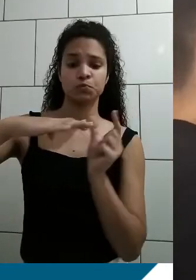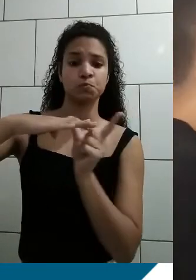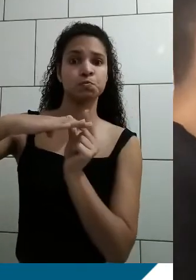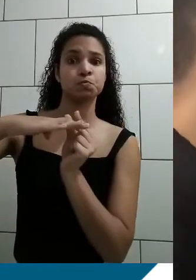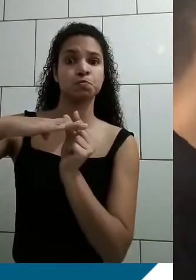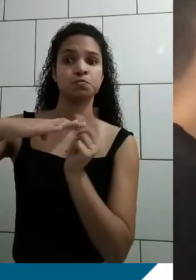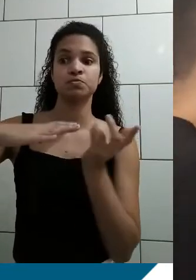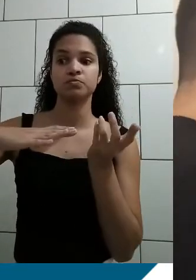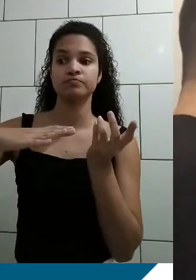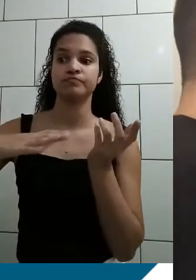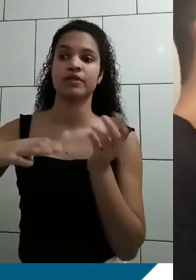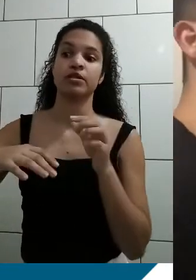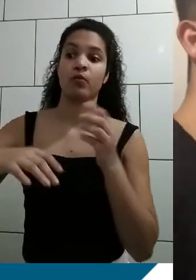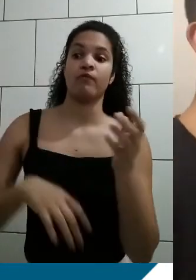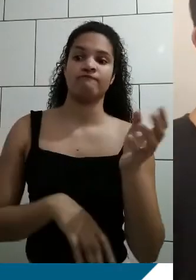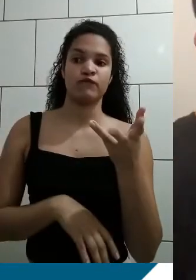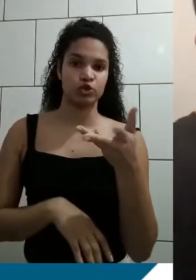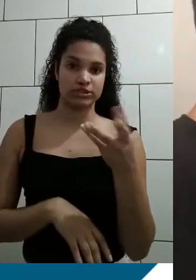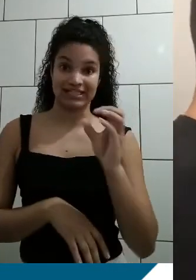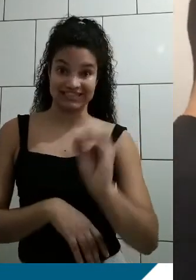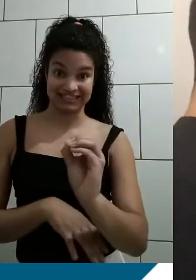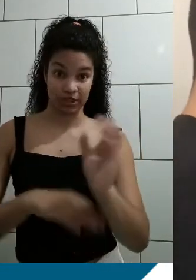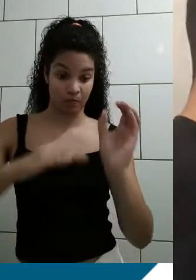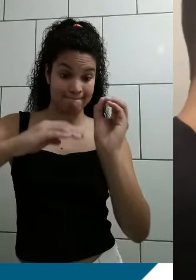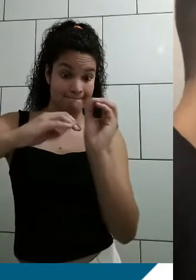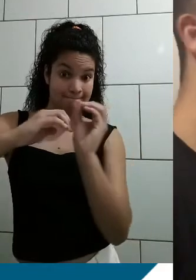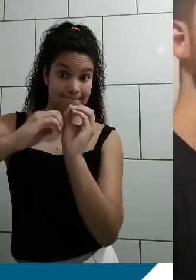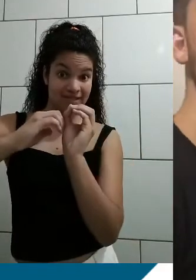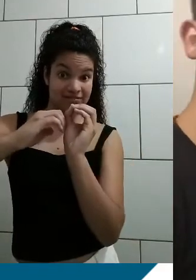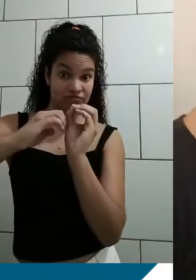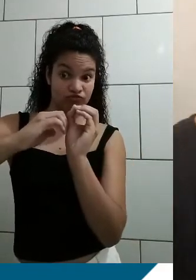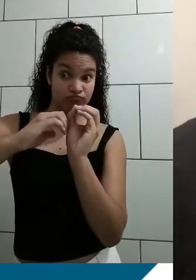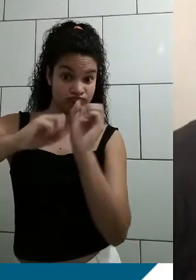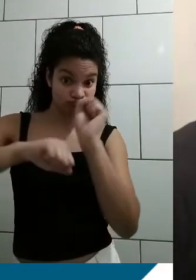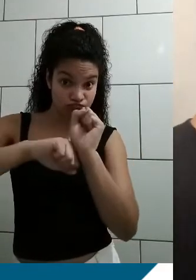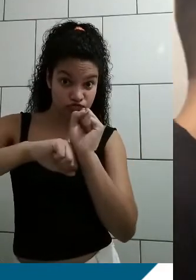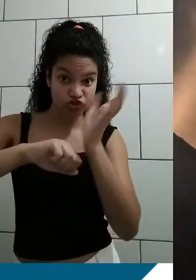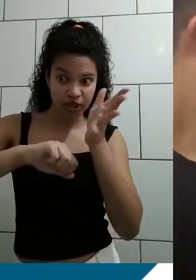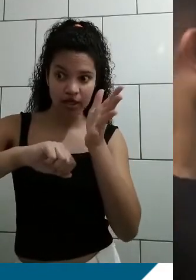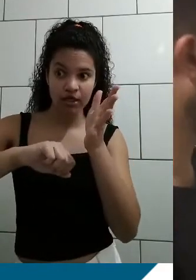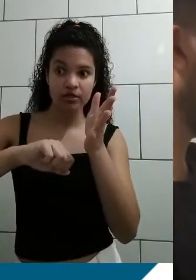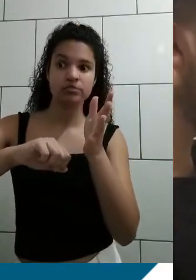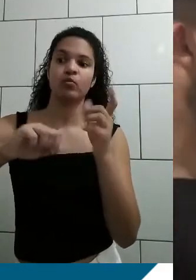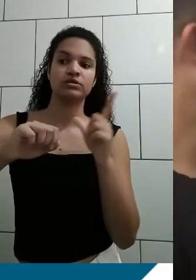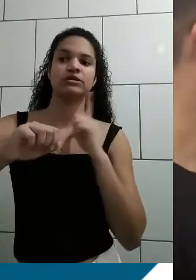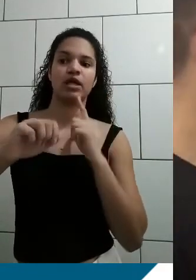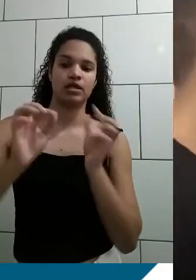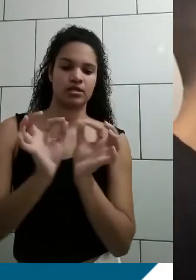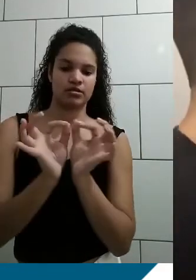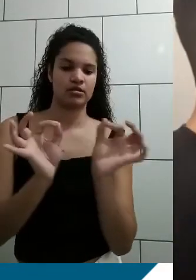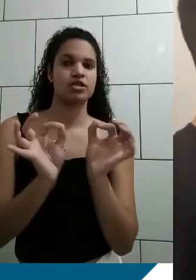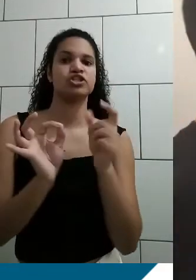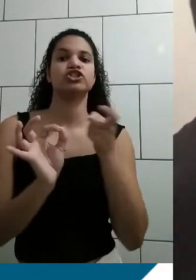a máxima deformação e essa aqui é a nossa incógnita, né? É ela que nós temos que buscar nessa questão. O que ocorreu aqui, né,